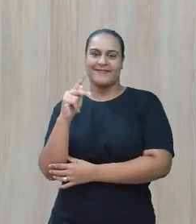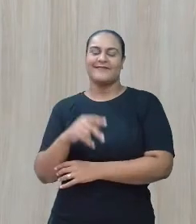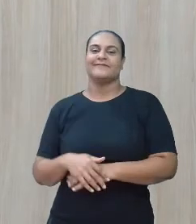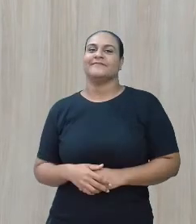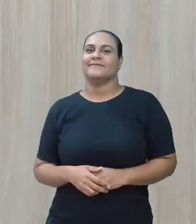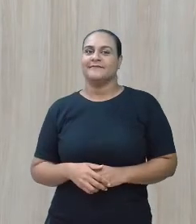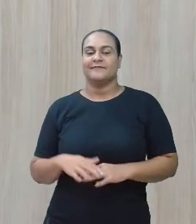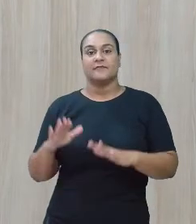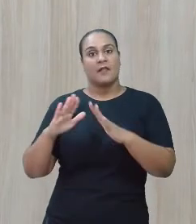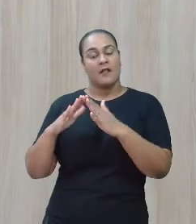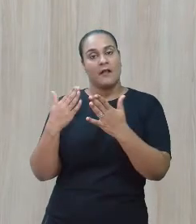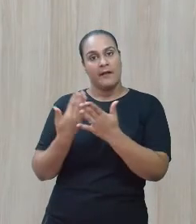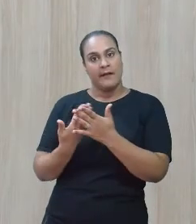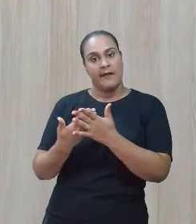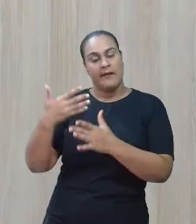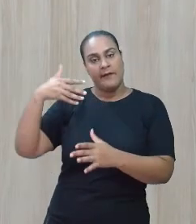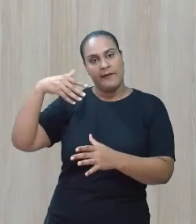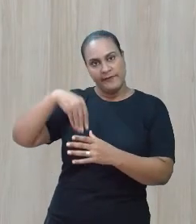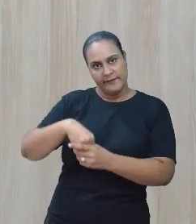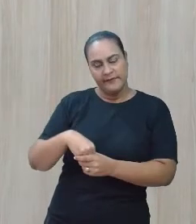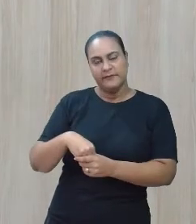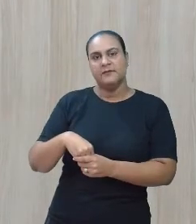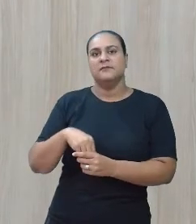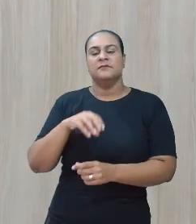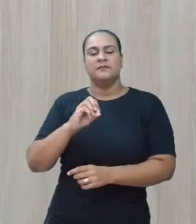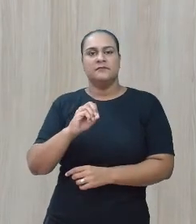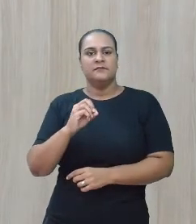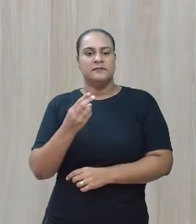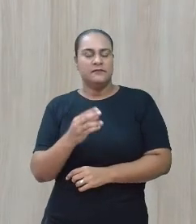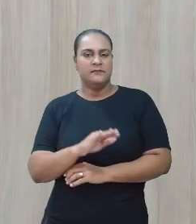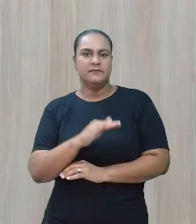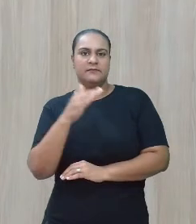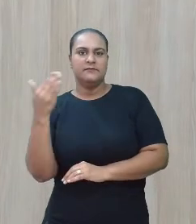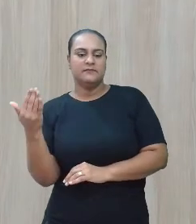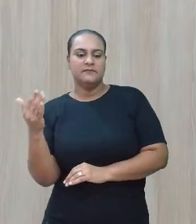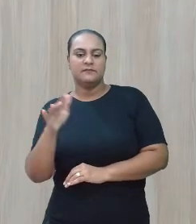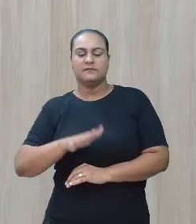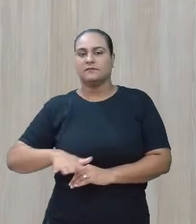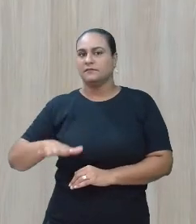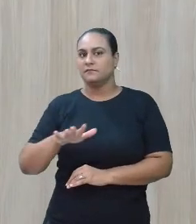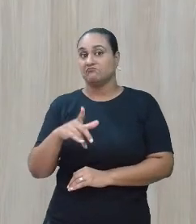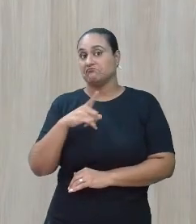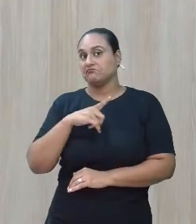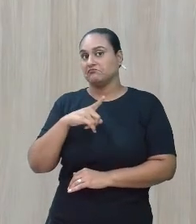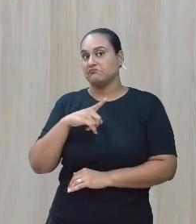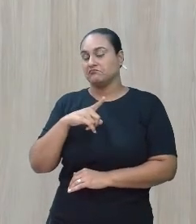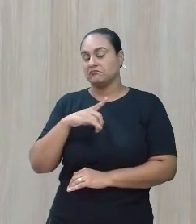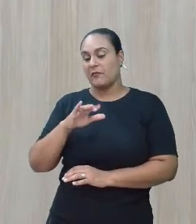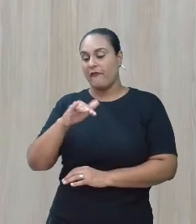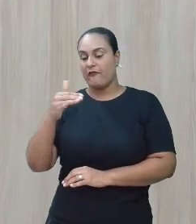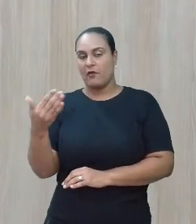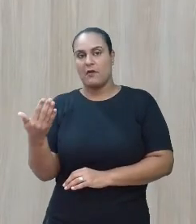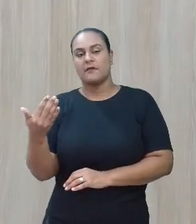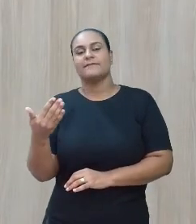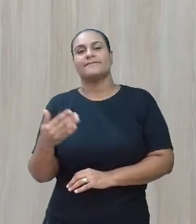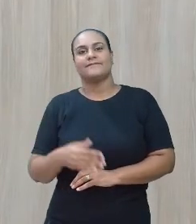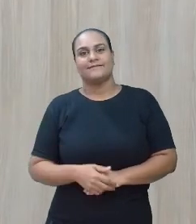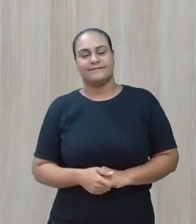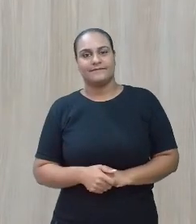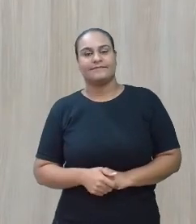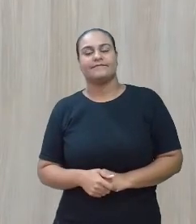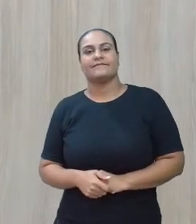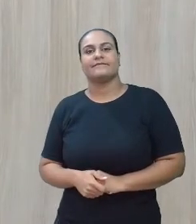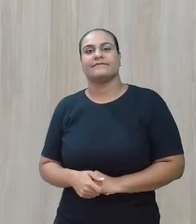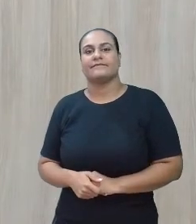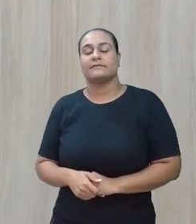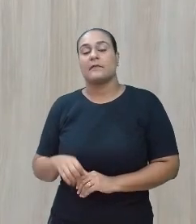seja dentro da sua casa ou fora, né, no espaço que você tem fora do seu ambiente, né,